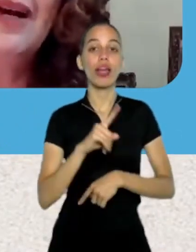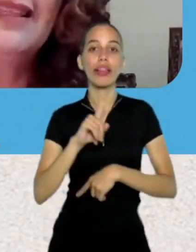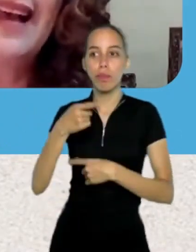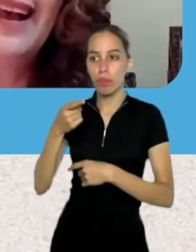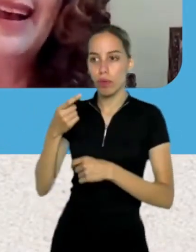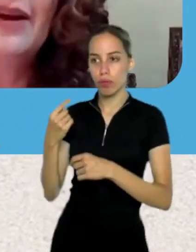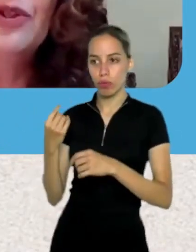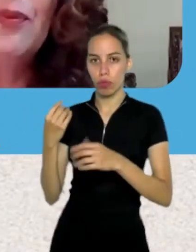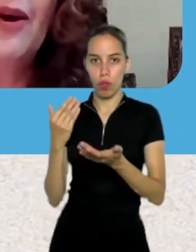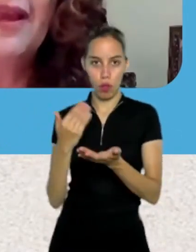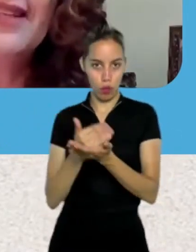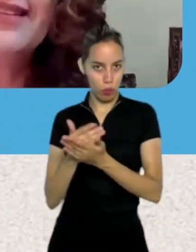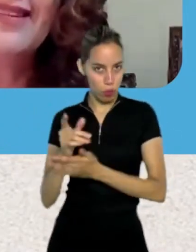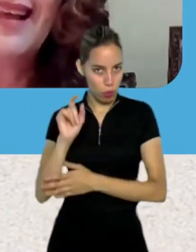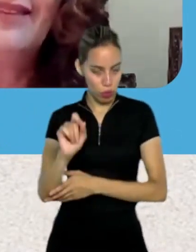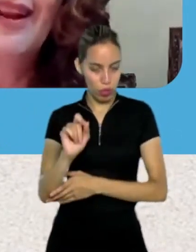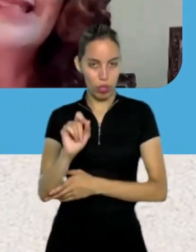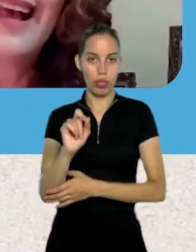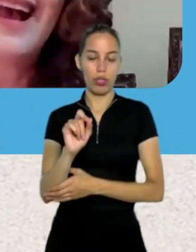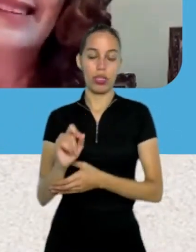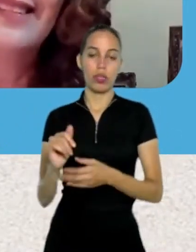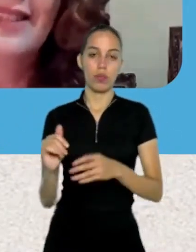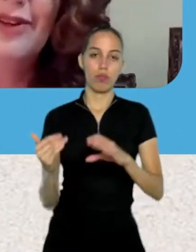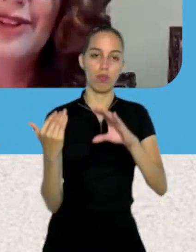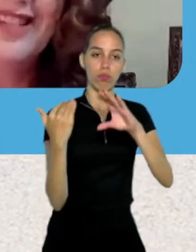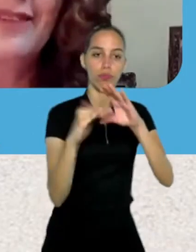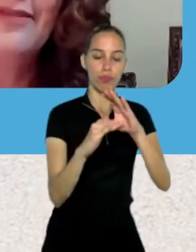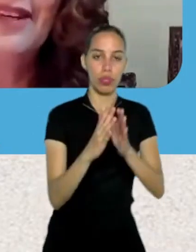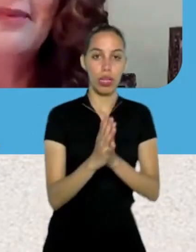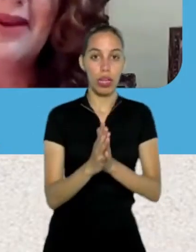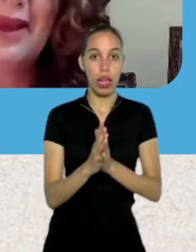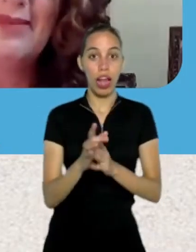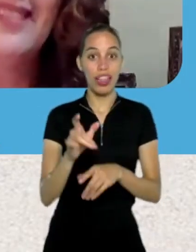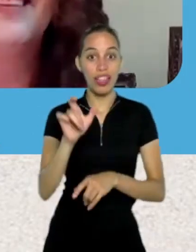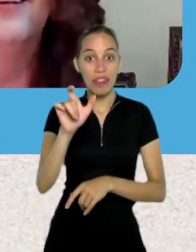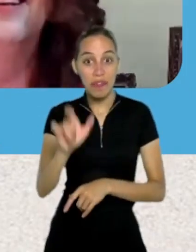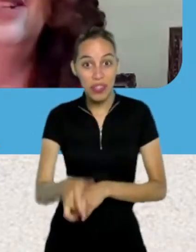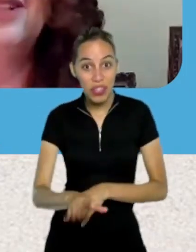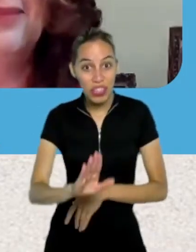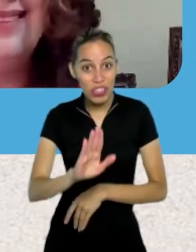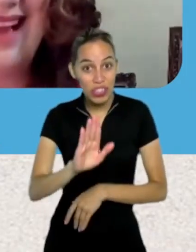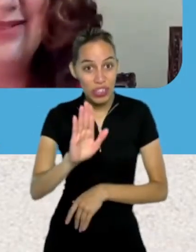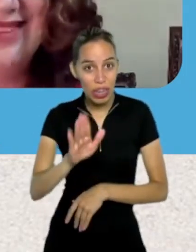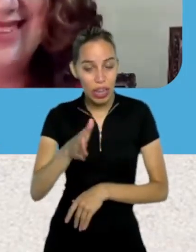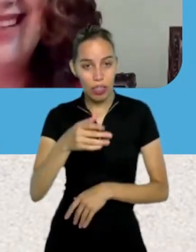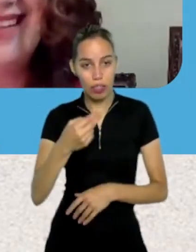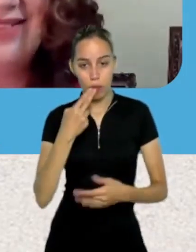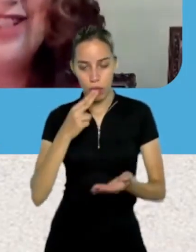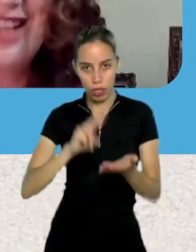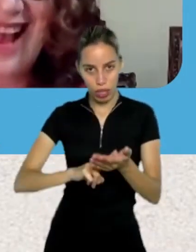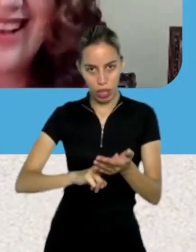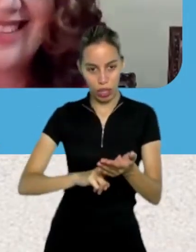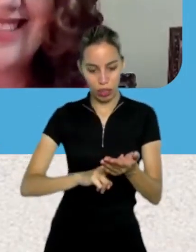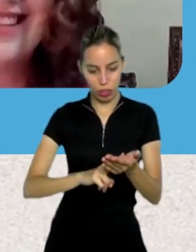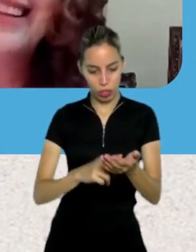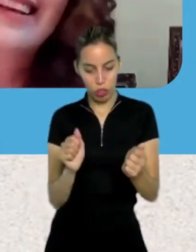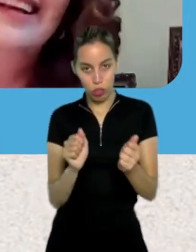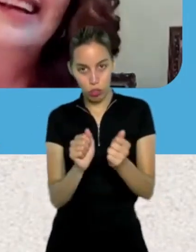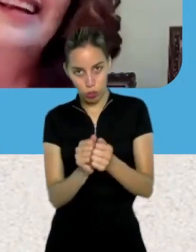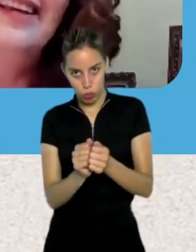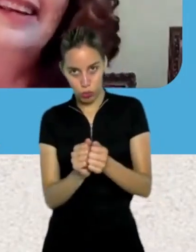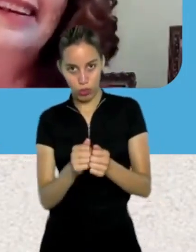começou a me mandar os poemas que estavam nas cartas. Então eu já escrevia poemas e já mandava através de cartas,